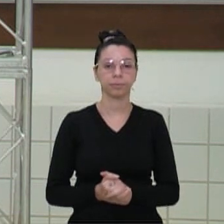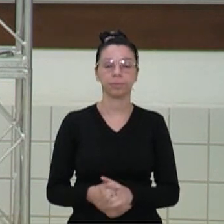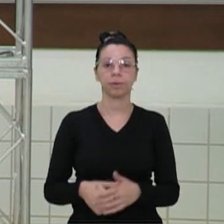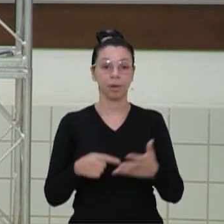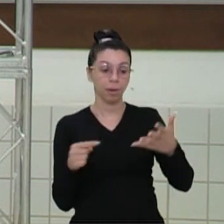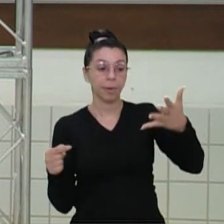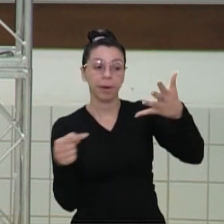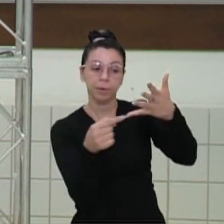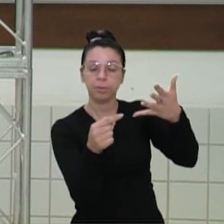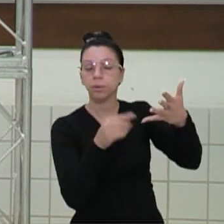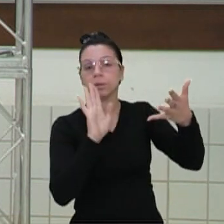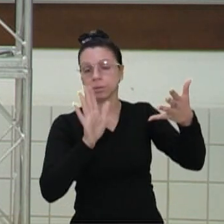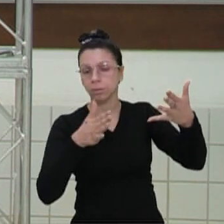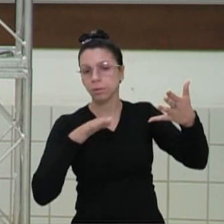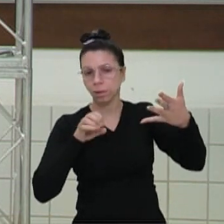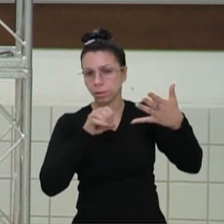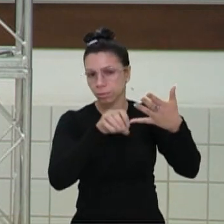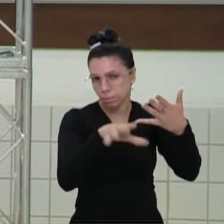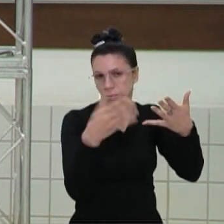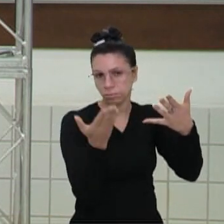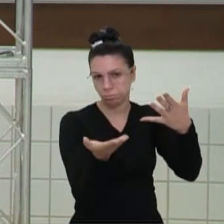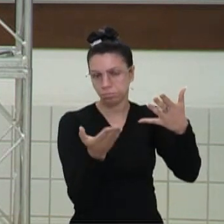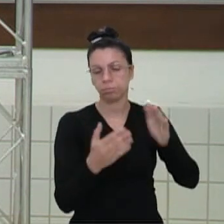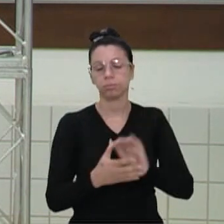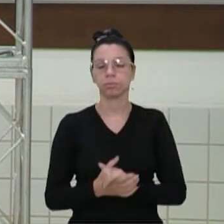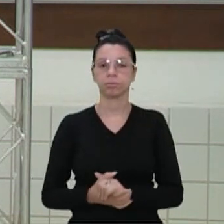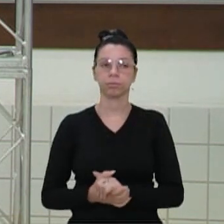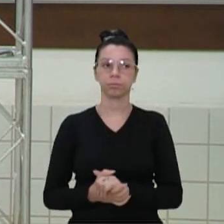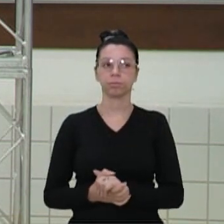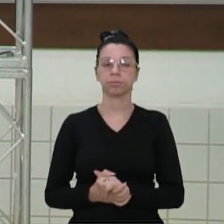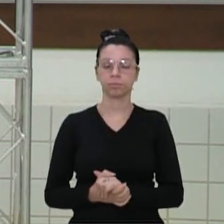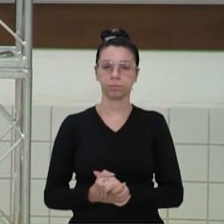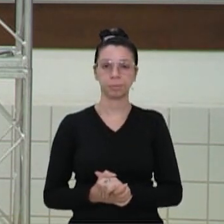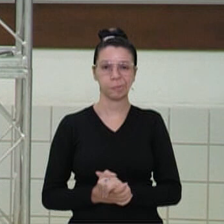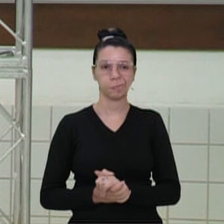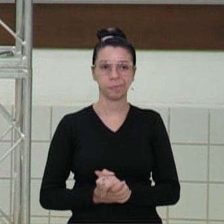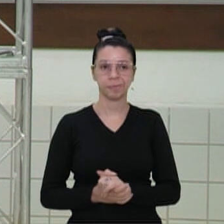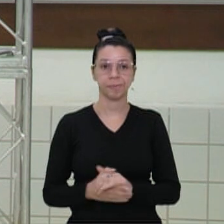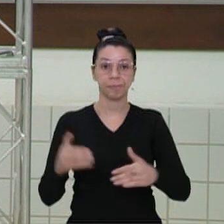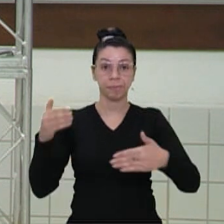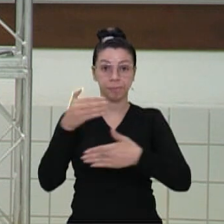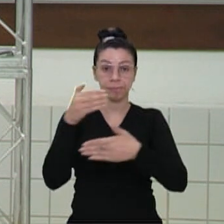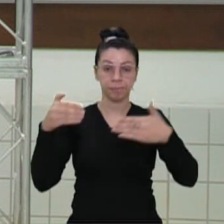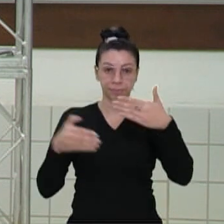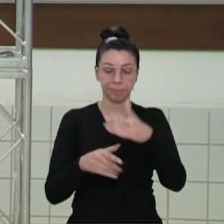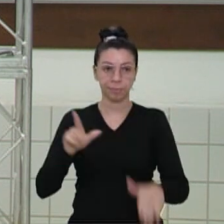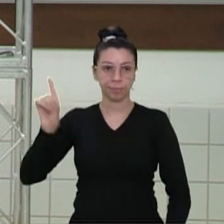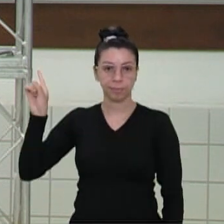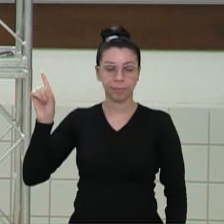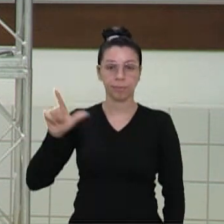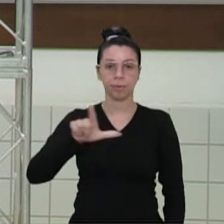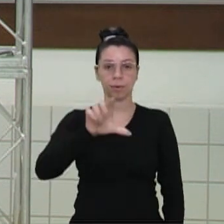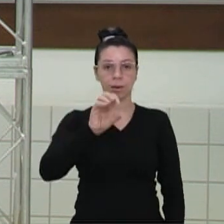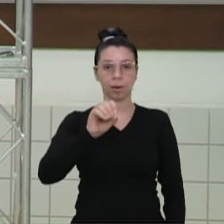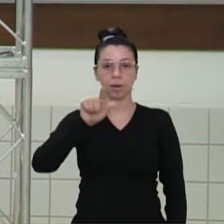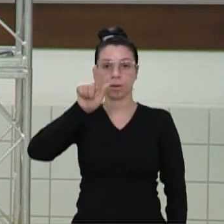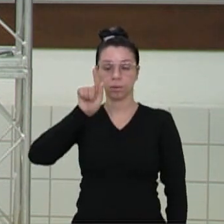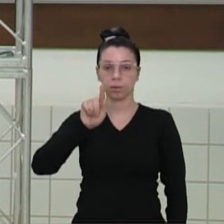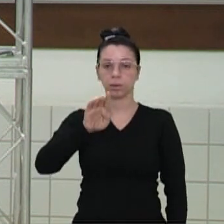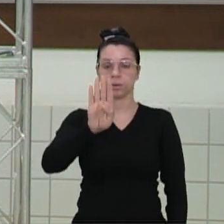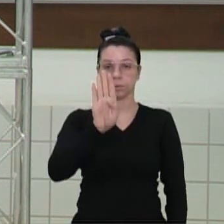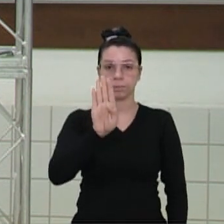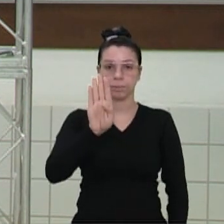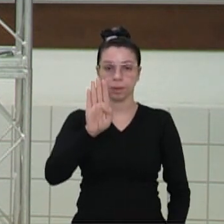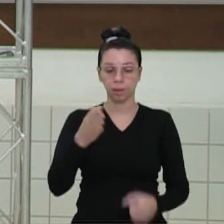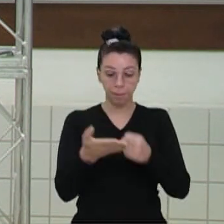caso que a gente já trabalhou em outras aulas. O professor até deixou na tela aí para você, por exemplo, log de B na base A